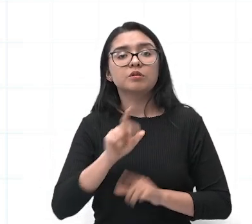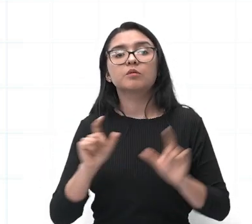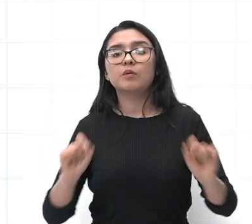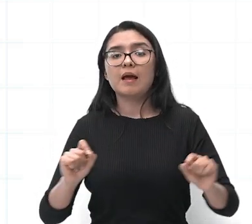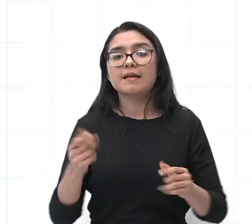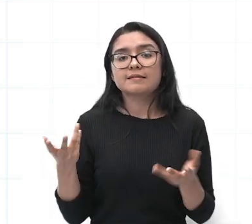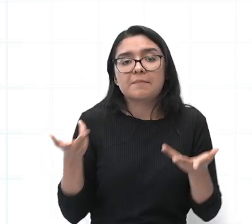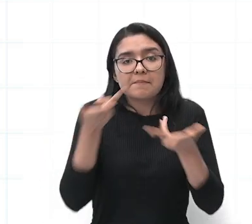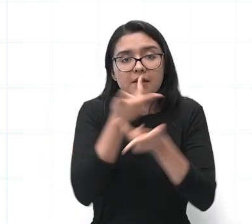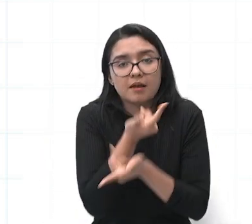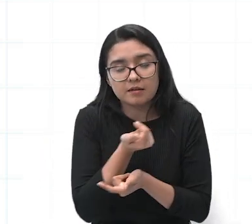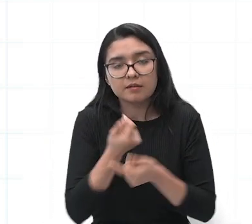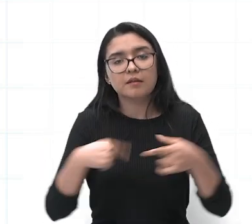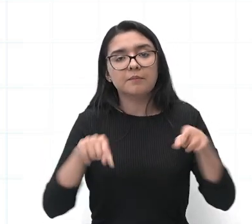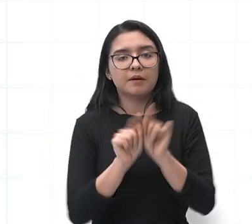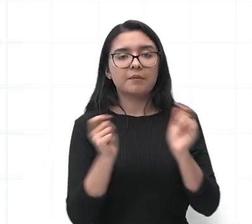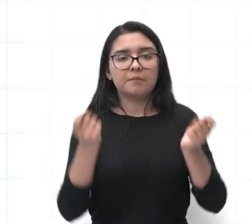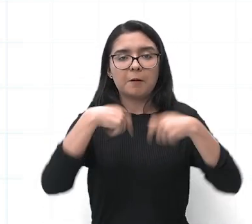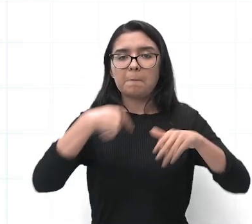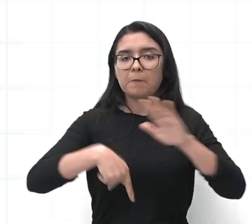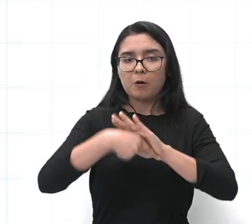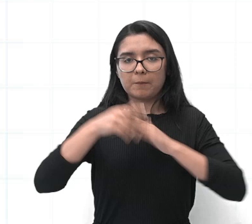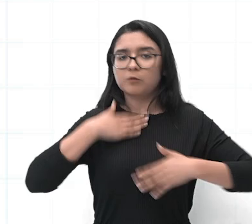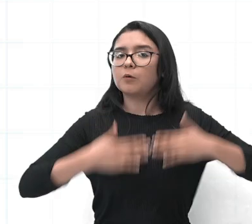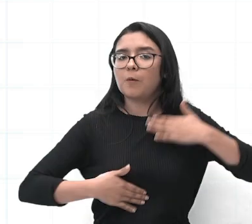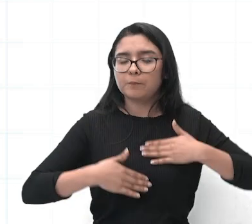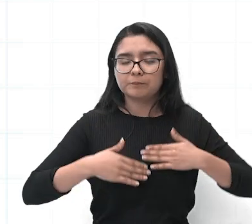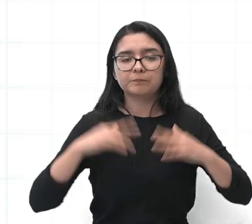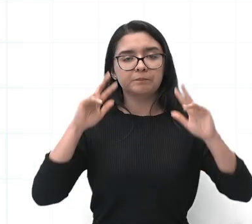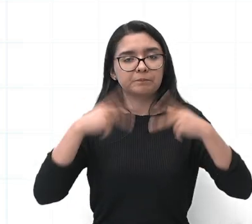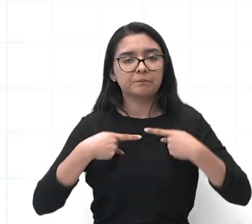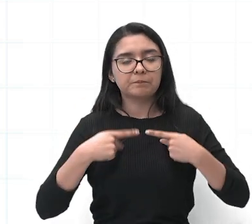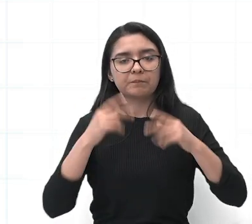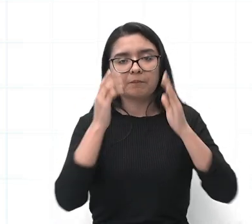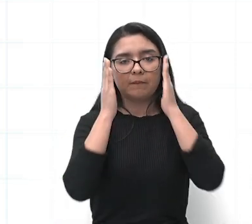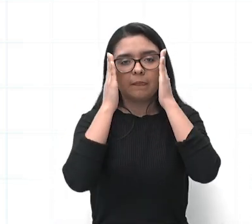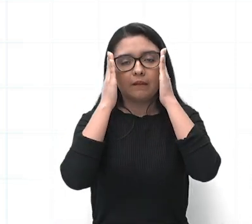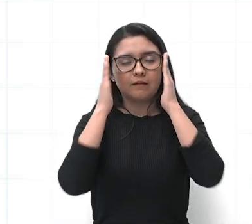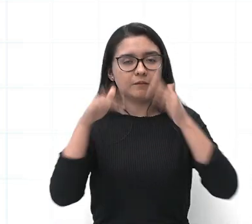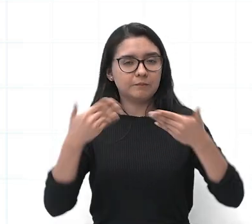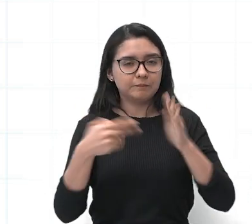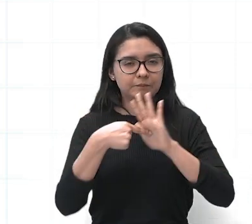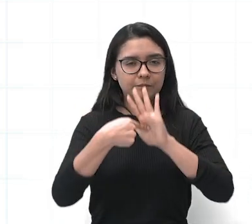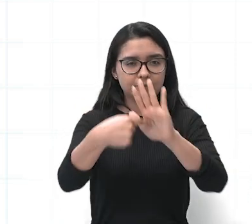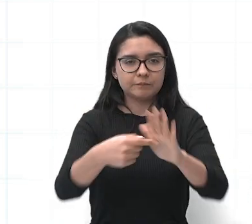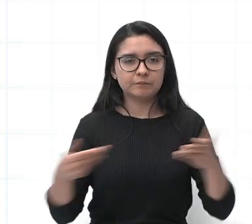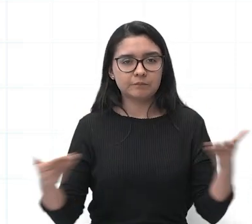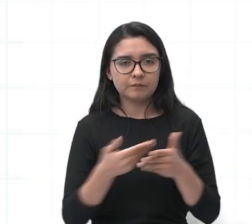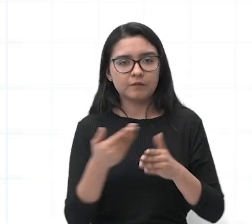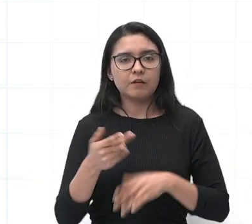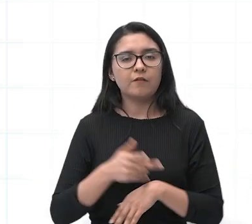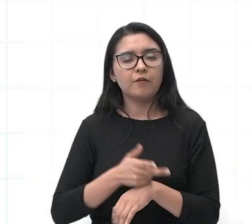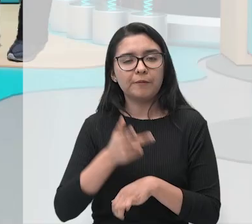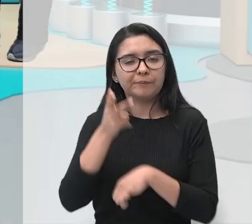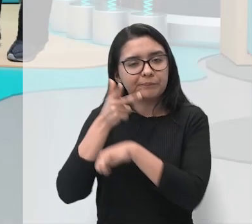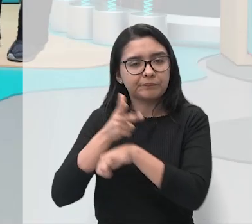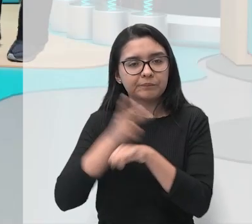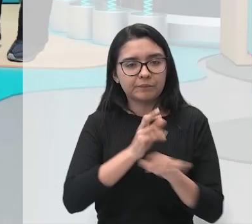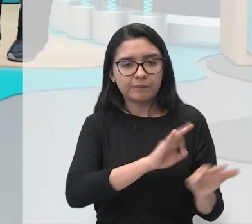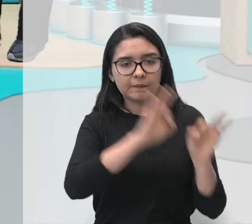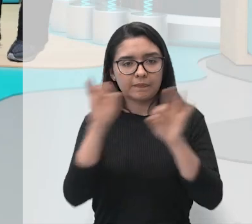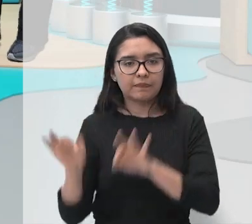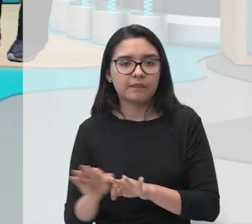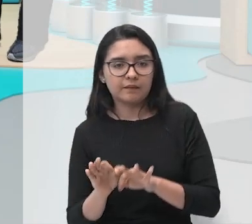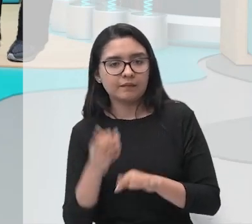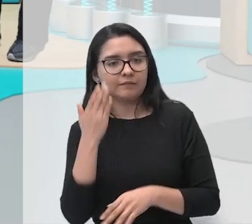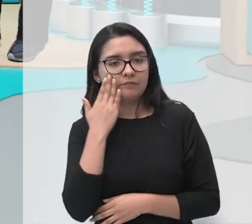As habilidades e as capacidades do corpo humano. E para mostrar isso para vocês, eu trouxe aqui um trechinho, né,